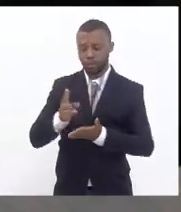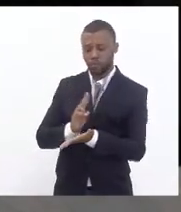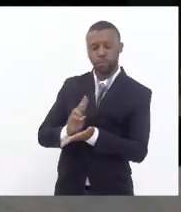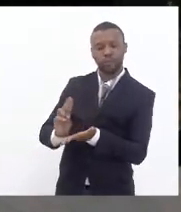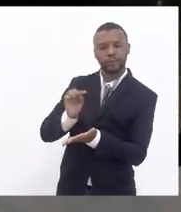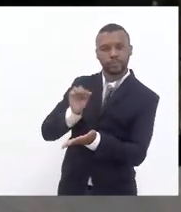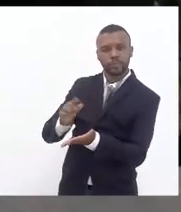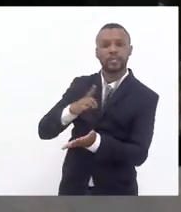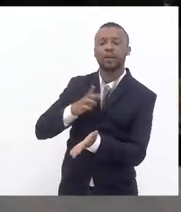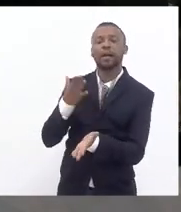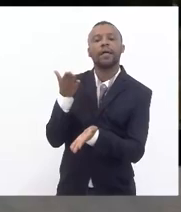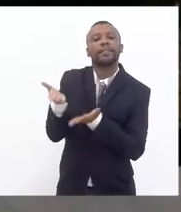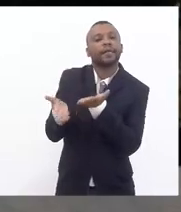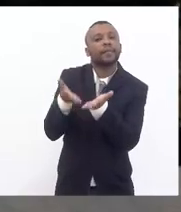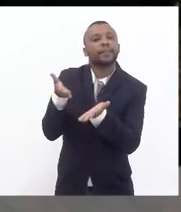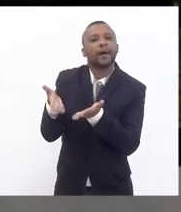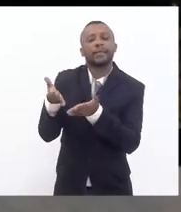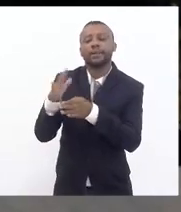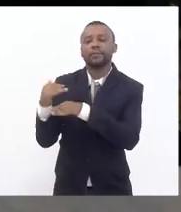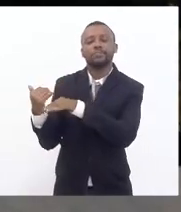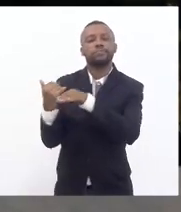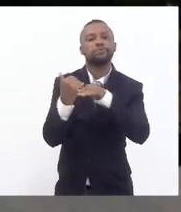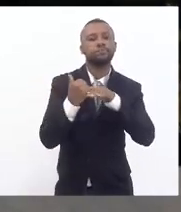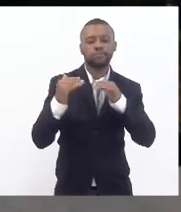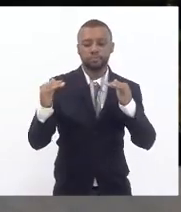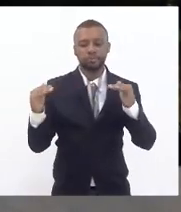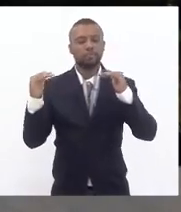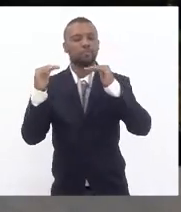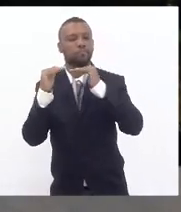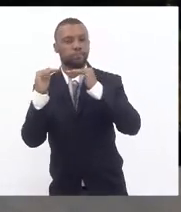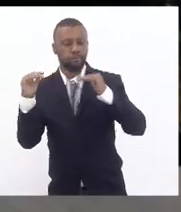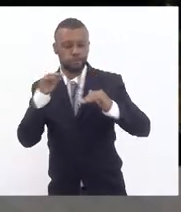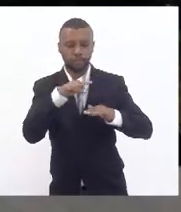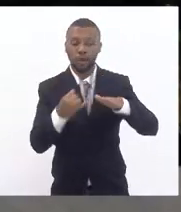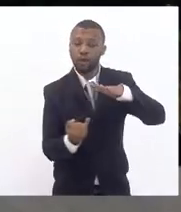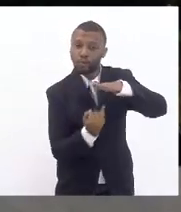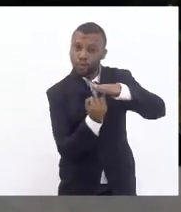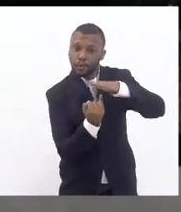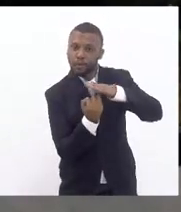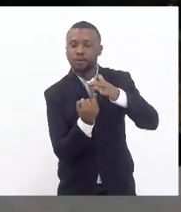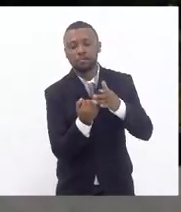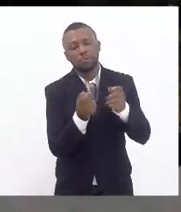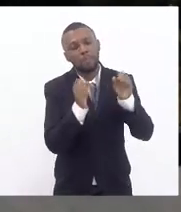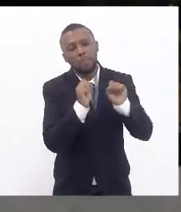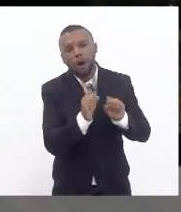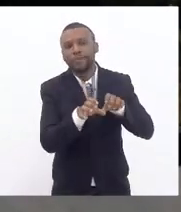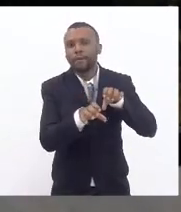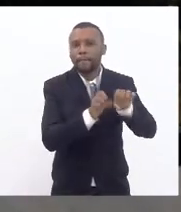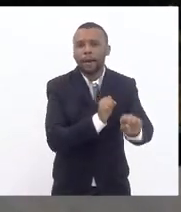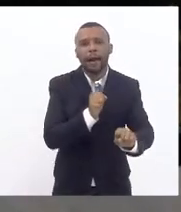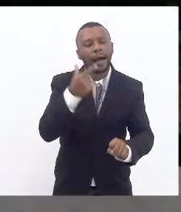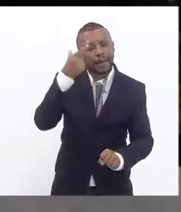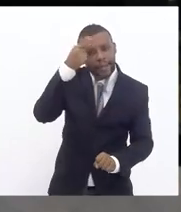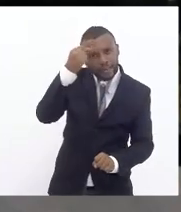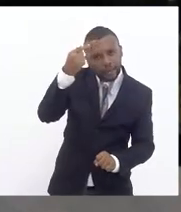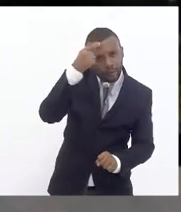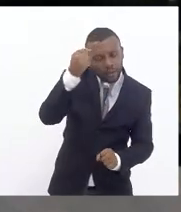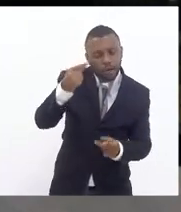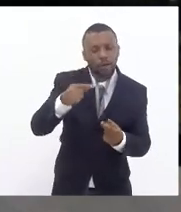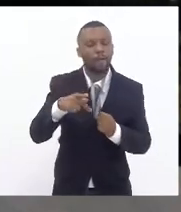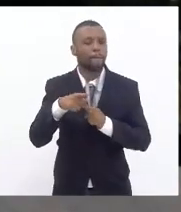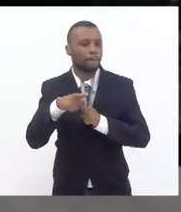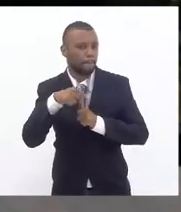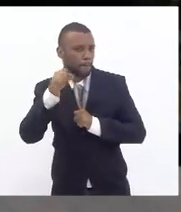digamos assim, tratada de maneira compatível numa instituição que possa formar na graduação, formar na